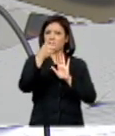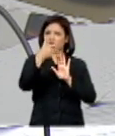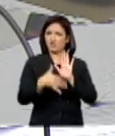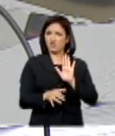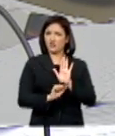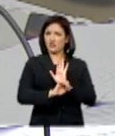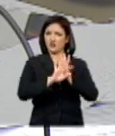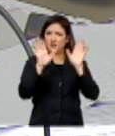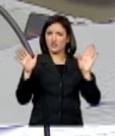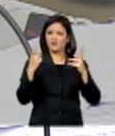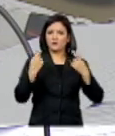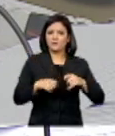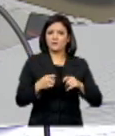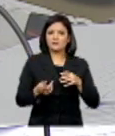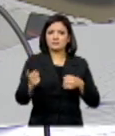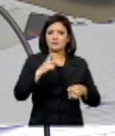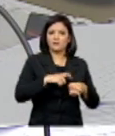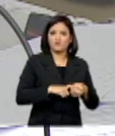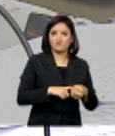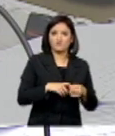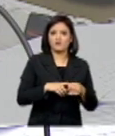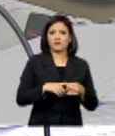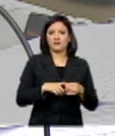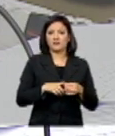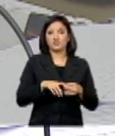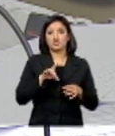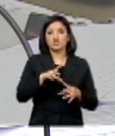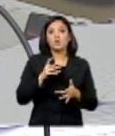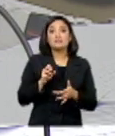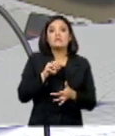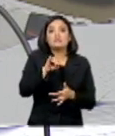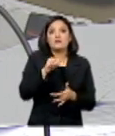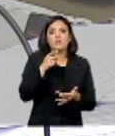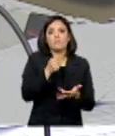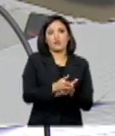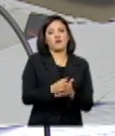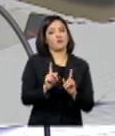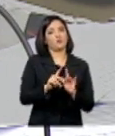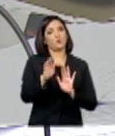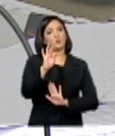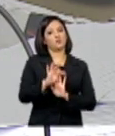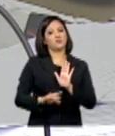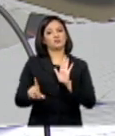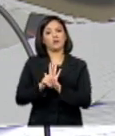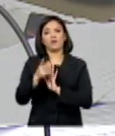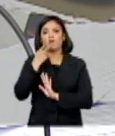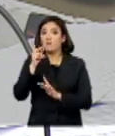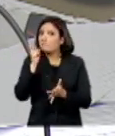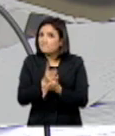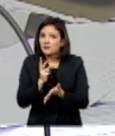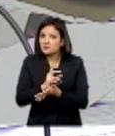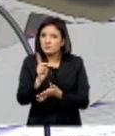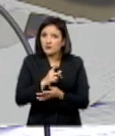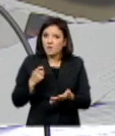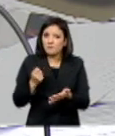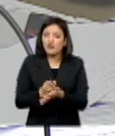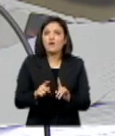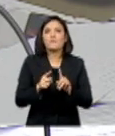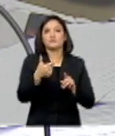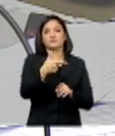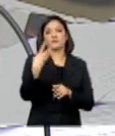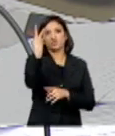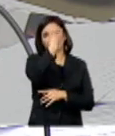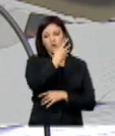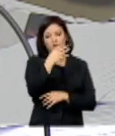restabelecido mesmo que somente se pagar o que o texto da lei traz aqui mesmo que não pague em 24 horas deve